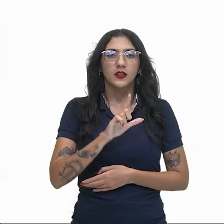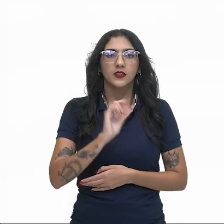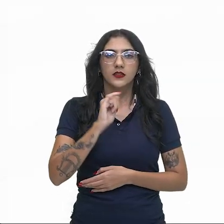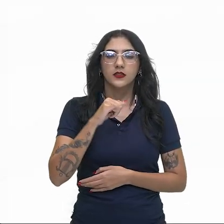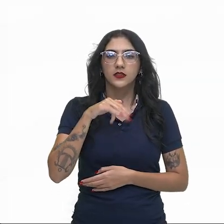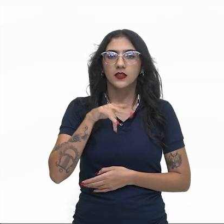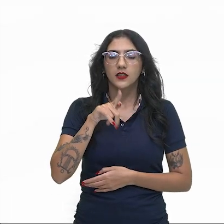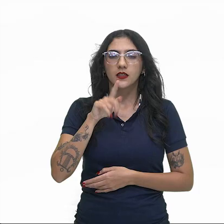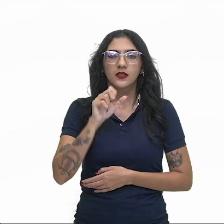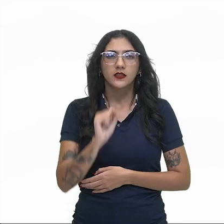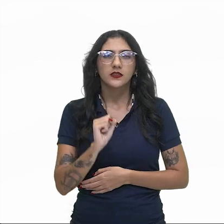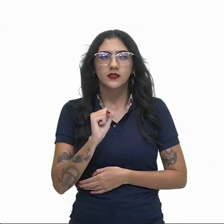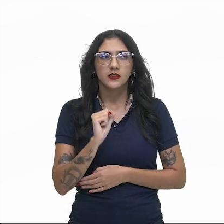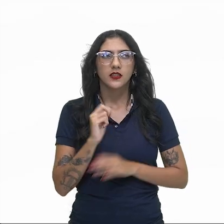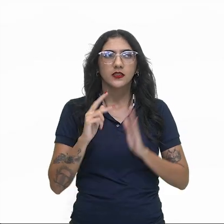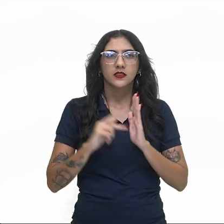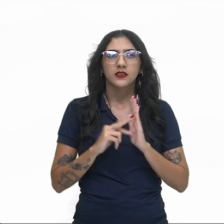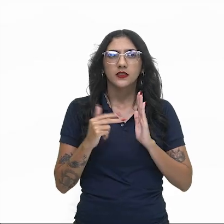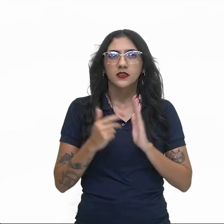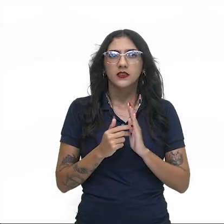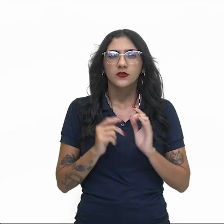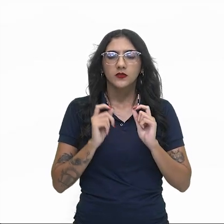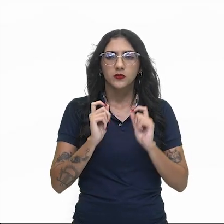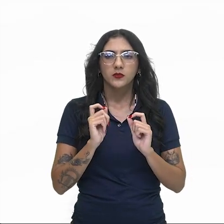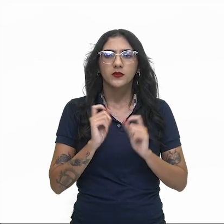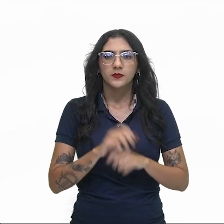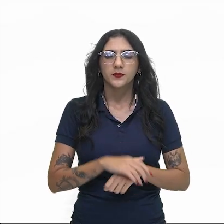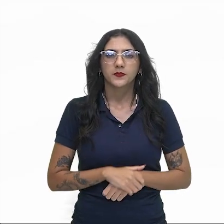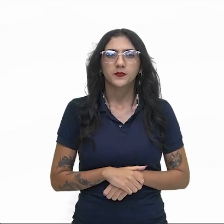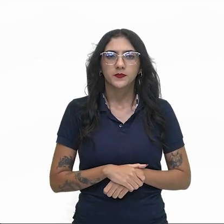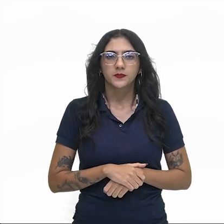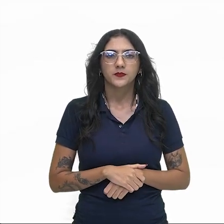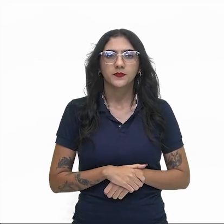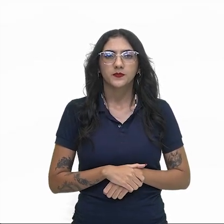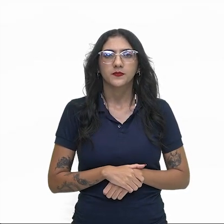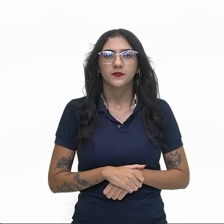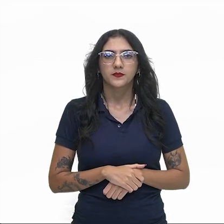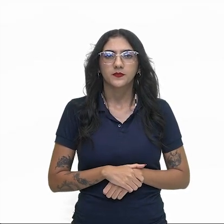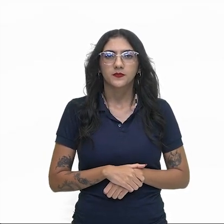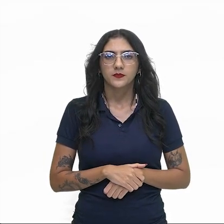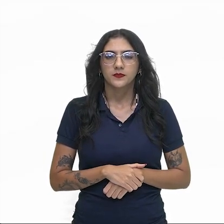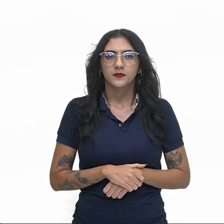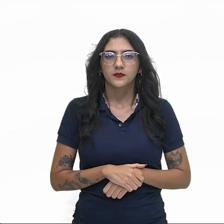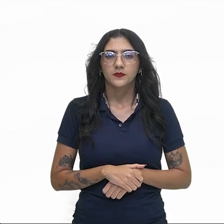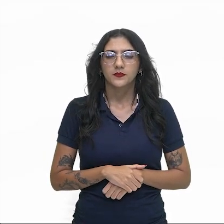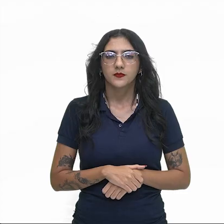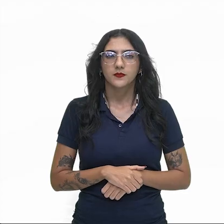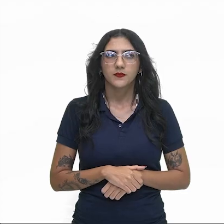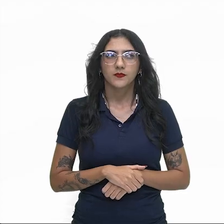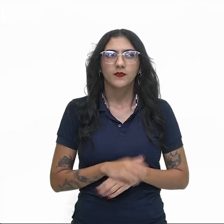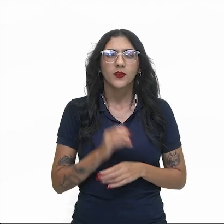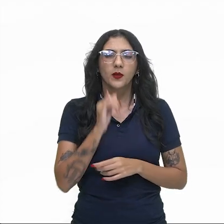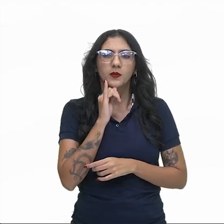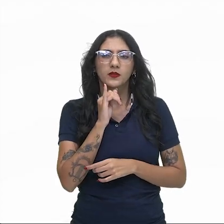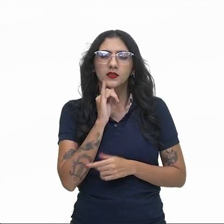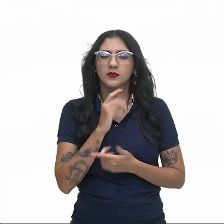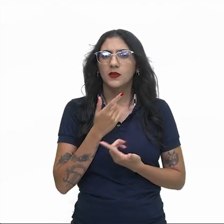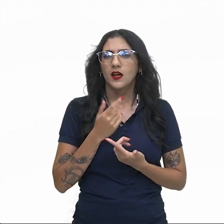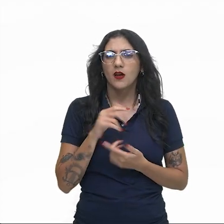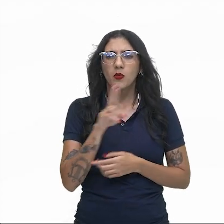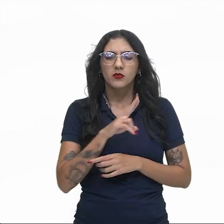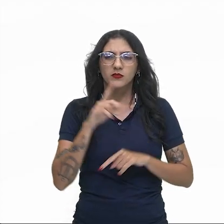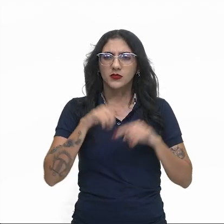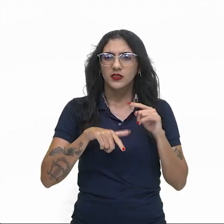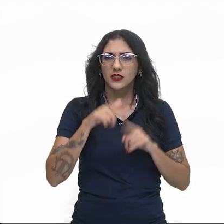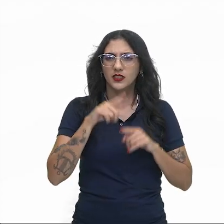arrows, slings são são aquelas pedras, aquelas baladeiras, né, que